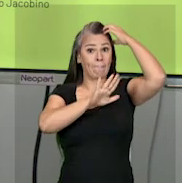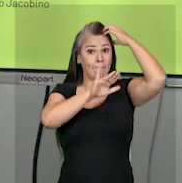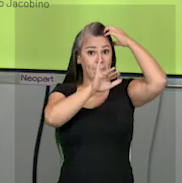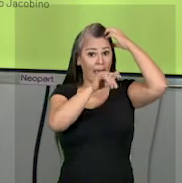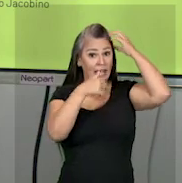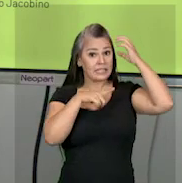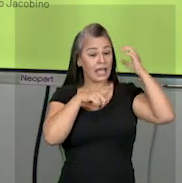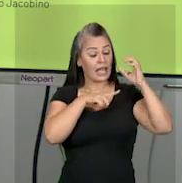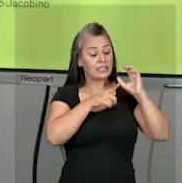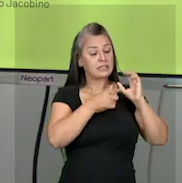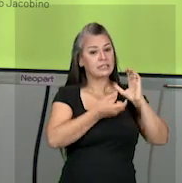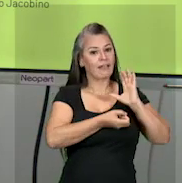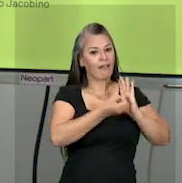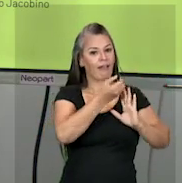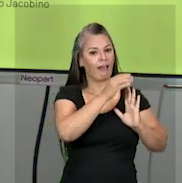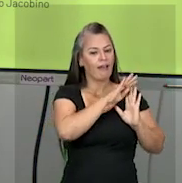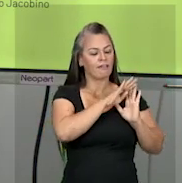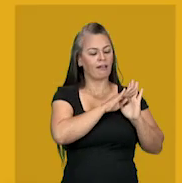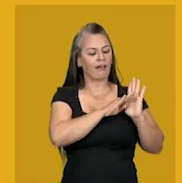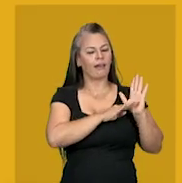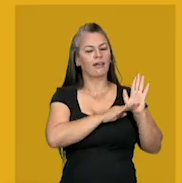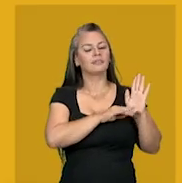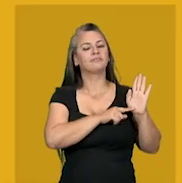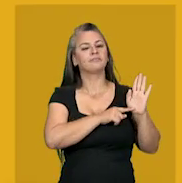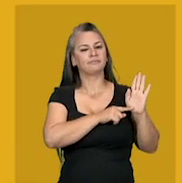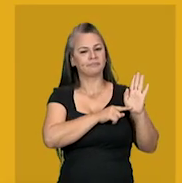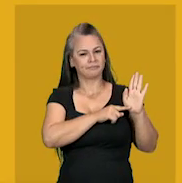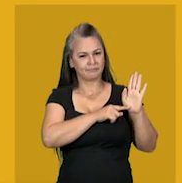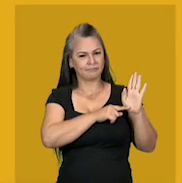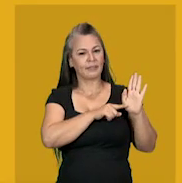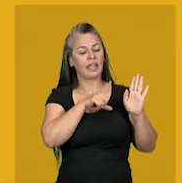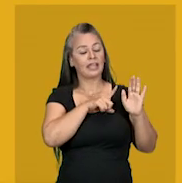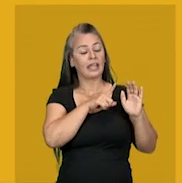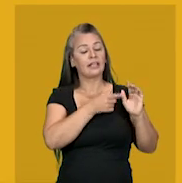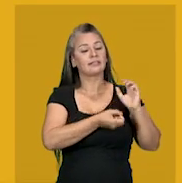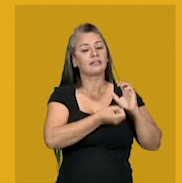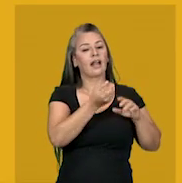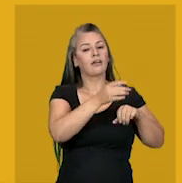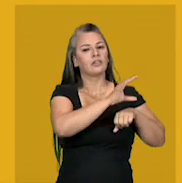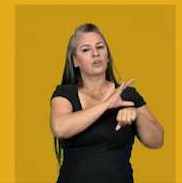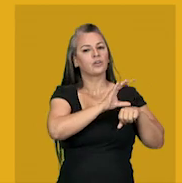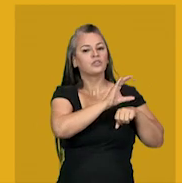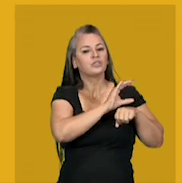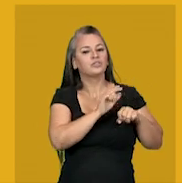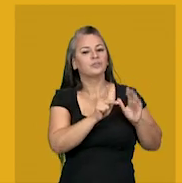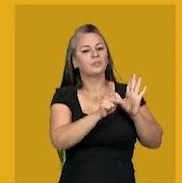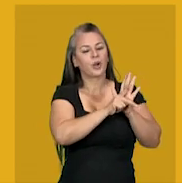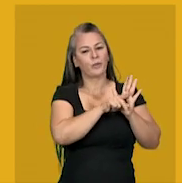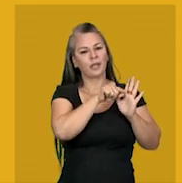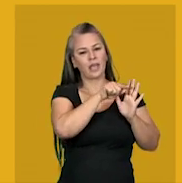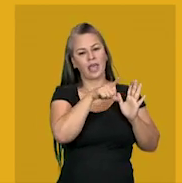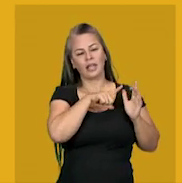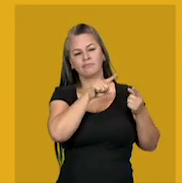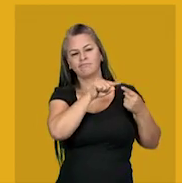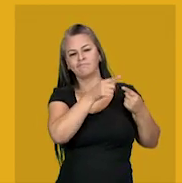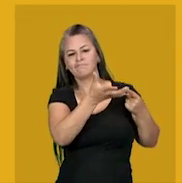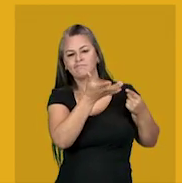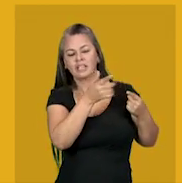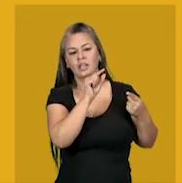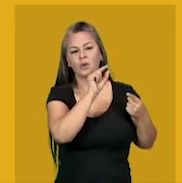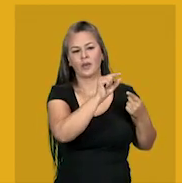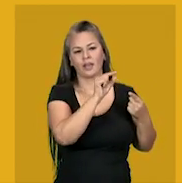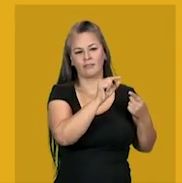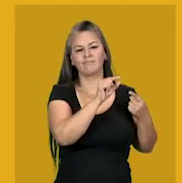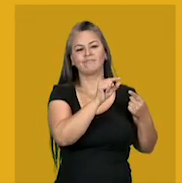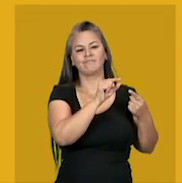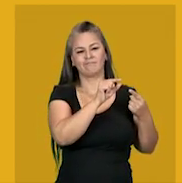limites impostos pela lei burguesa, por uma constituição burguesa, né? Então eles defendiam a ideia de um Estado mínimo,